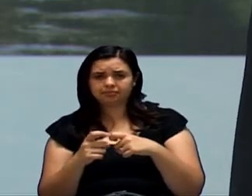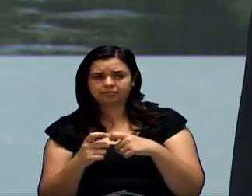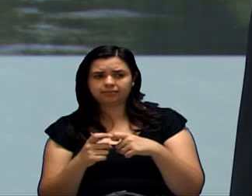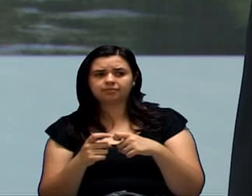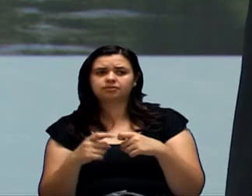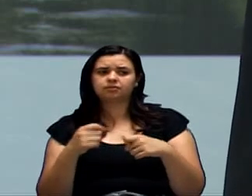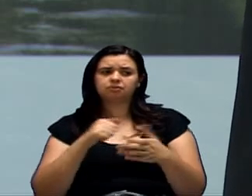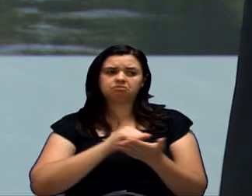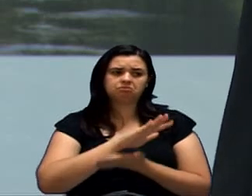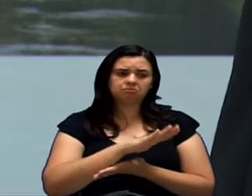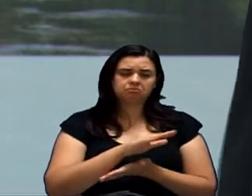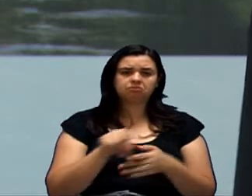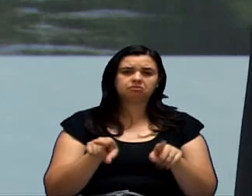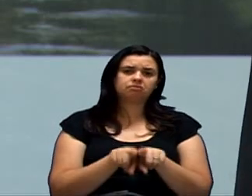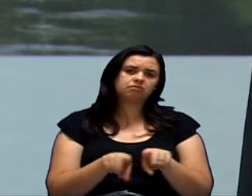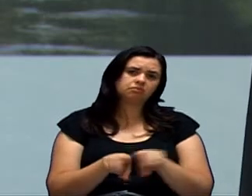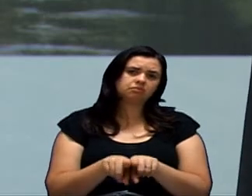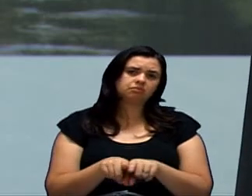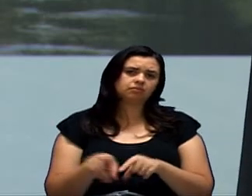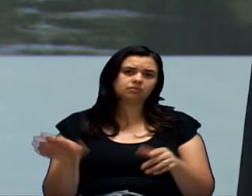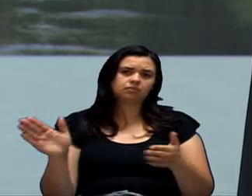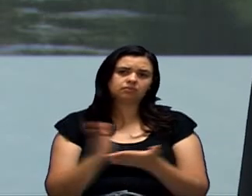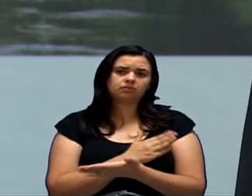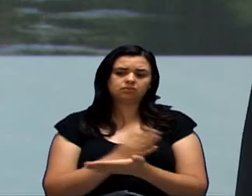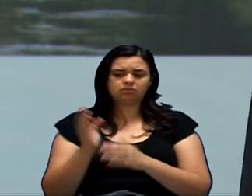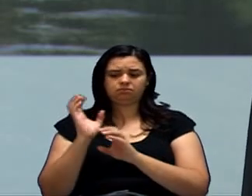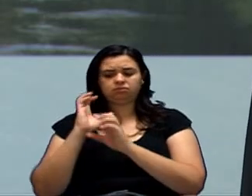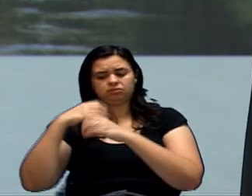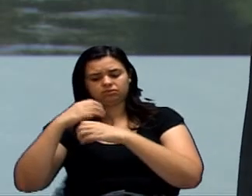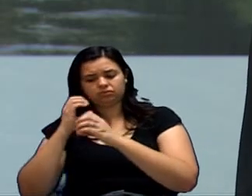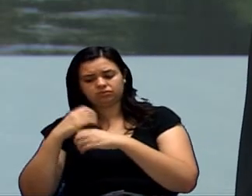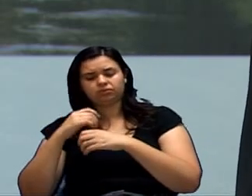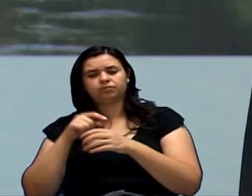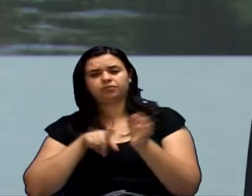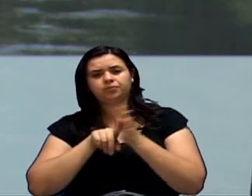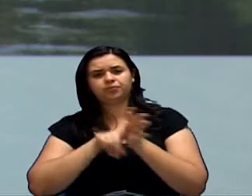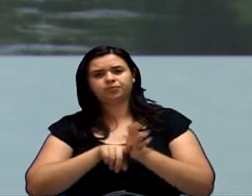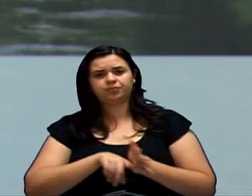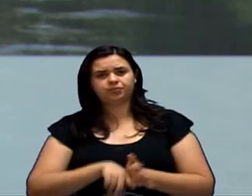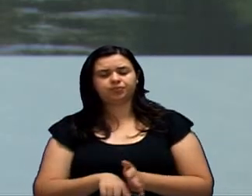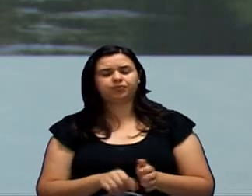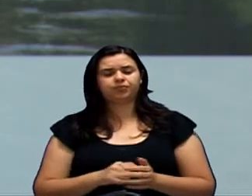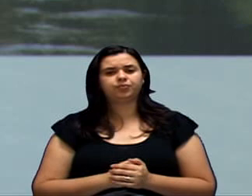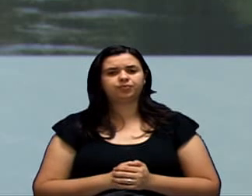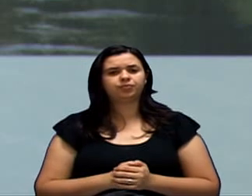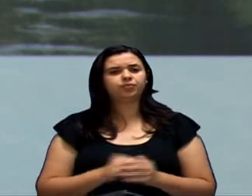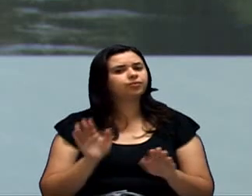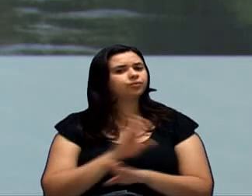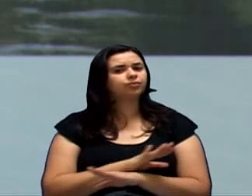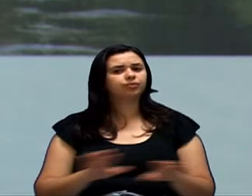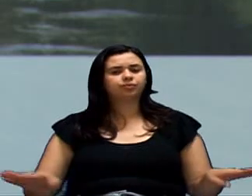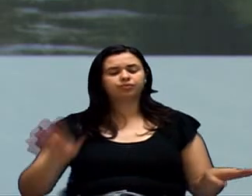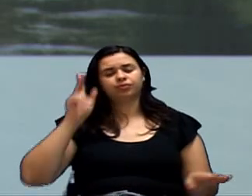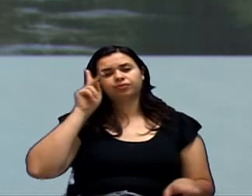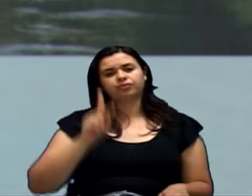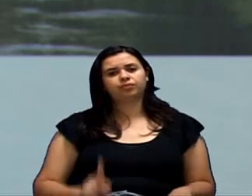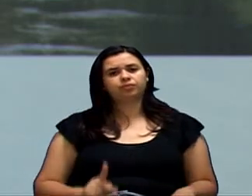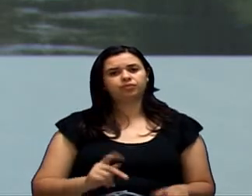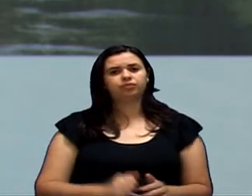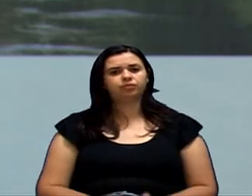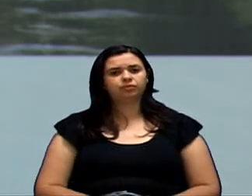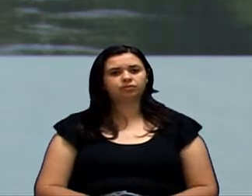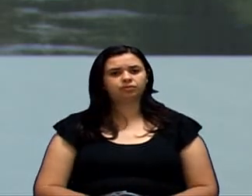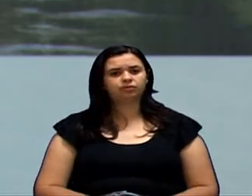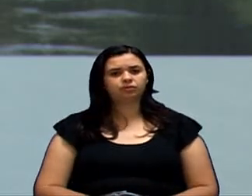médicos como também com os laboratórios cadastrados. Era o que eu tinha a dizer, senhor presidente. Ah, agora já é